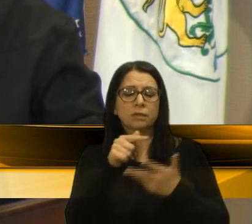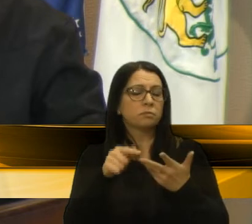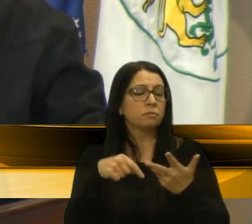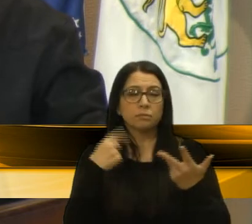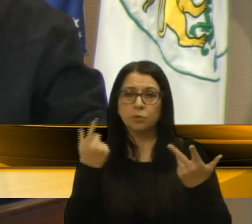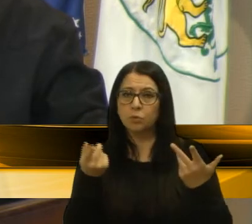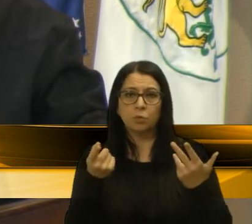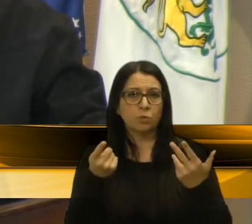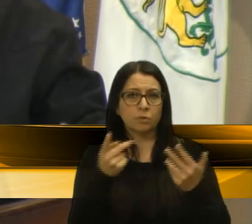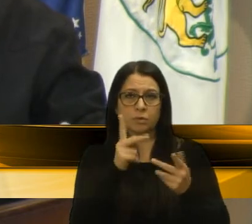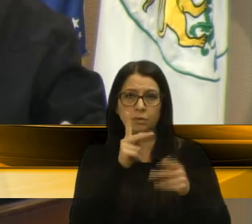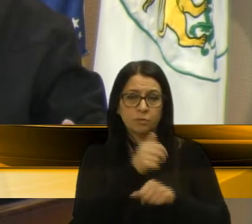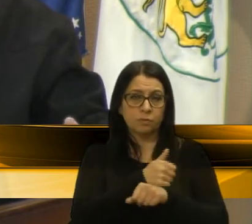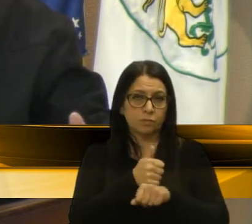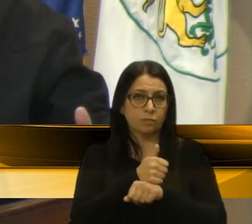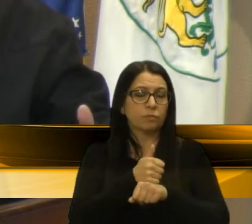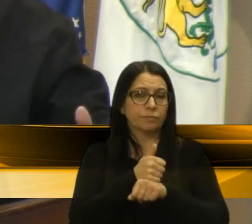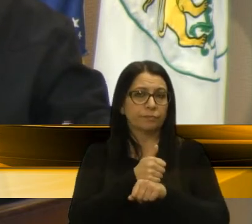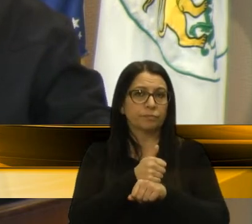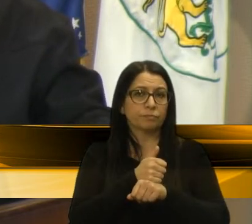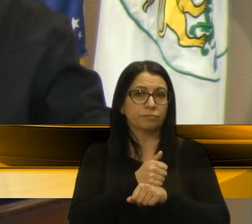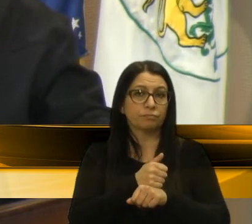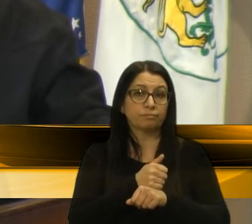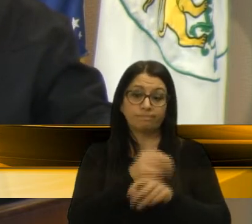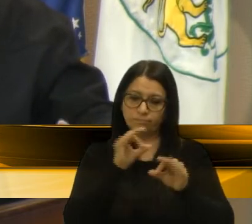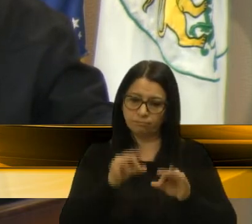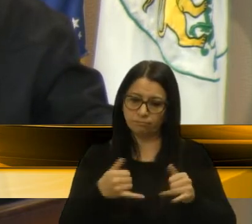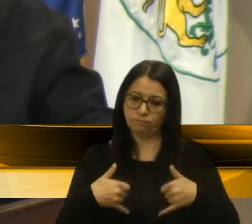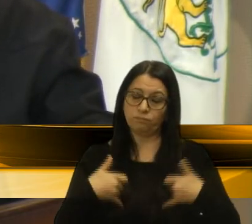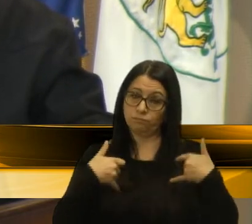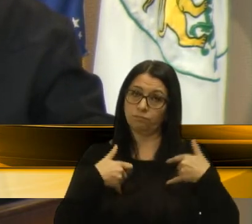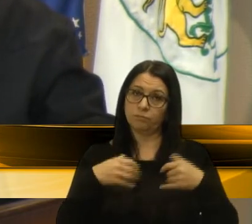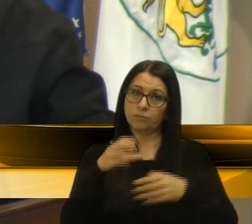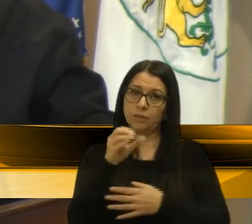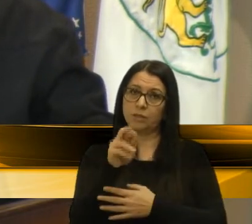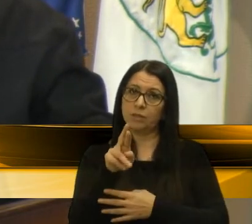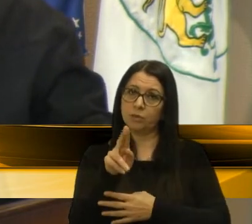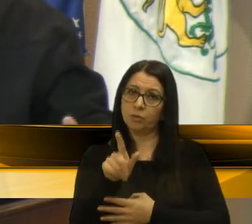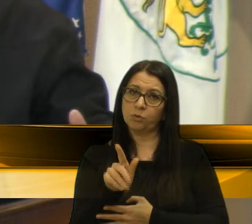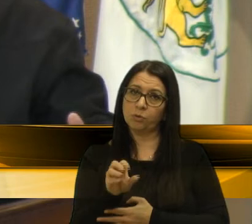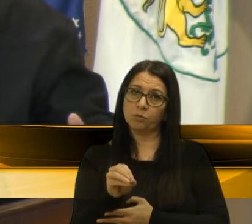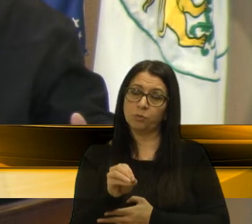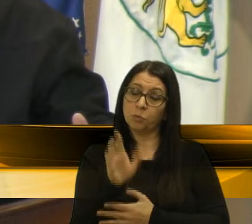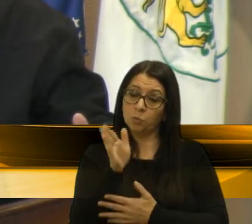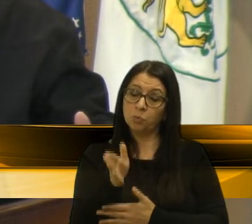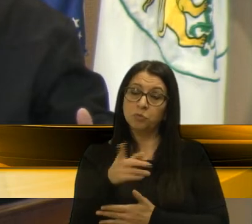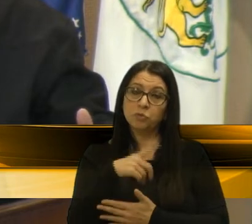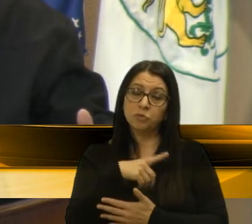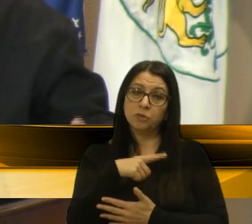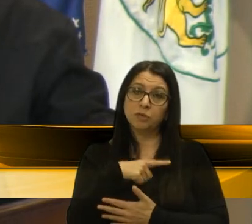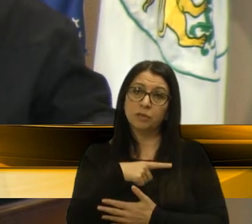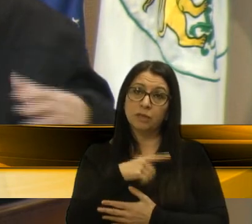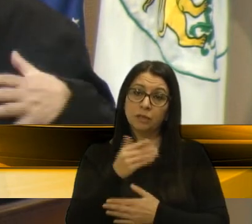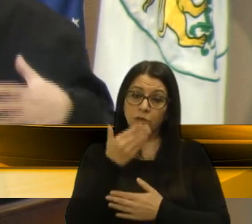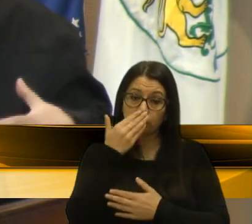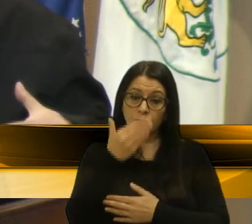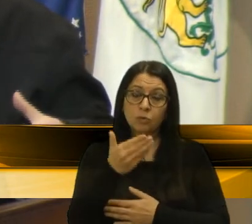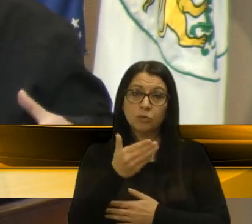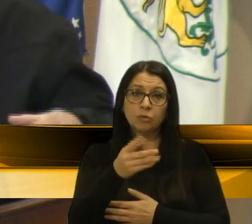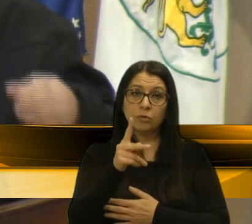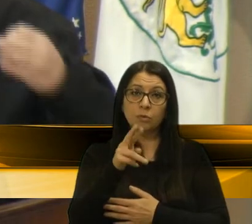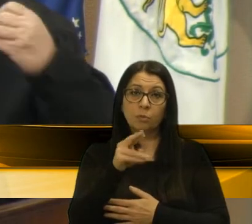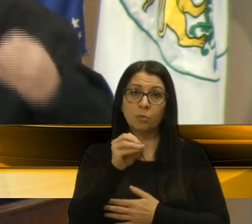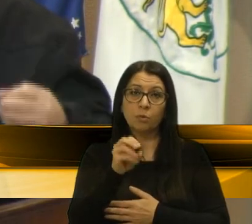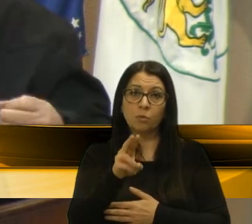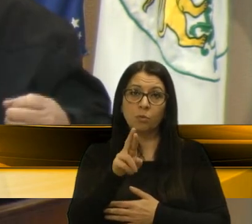e de outros tantos profissionais que honraram, né, aquele cargo, quem hoje tem à frente da Procuradoria